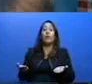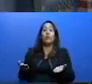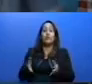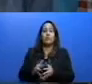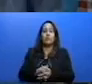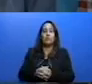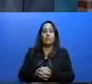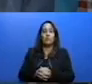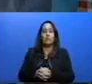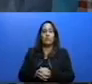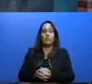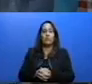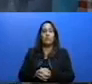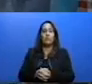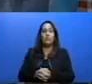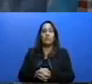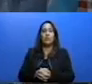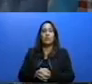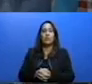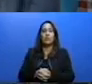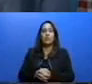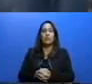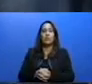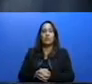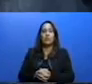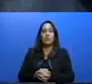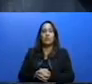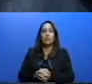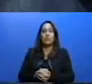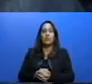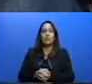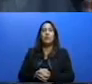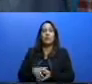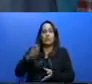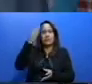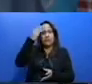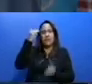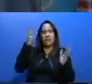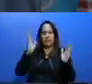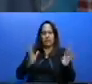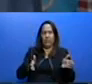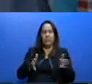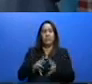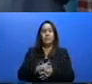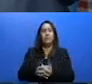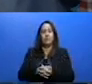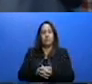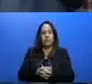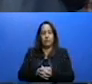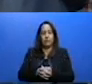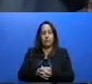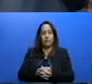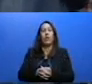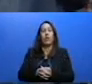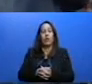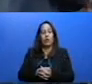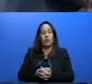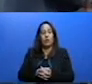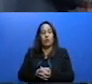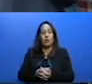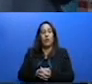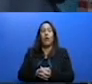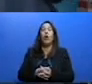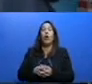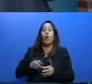material aparece na imagem que favorece, então? Dá para saber já? Dá, né? Com certeza,